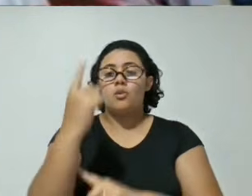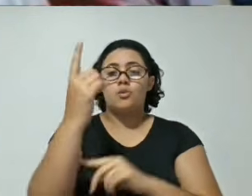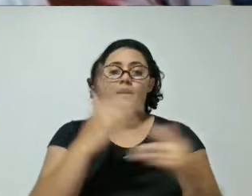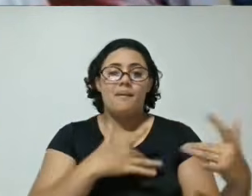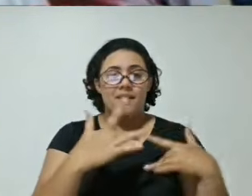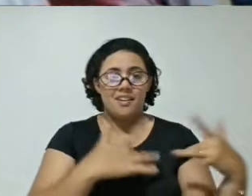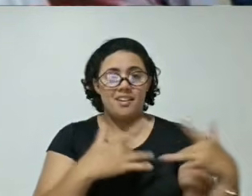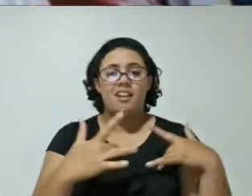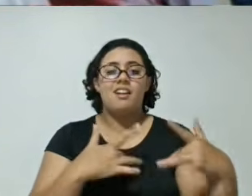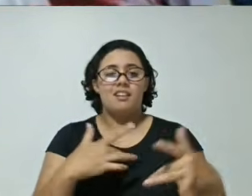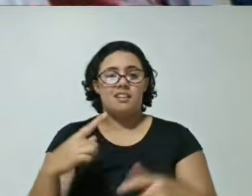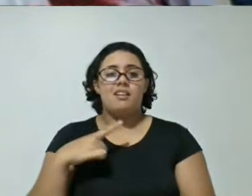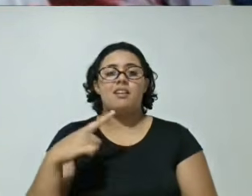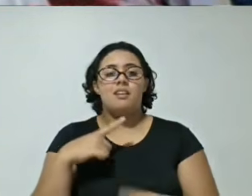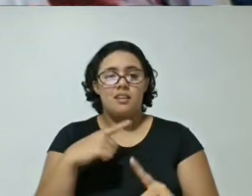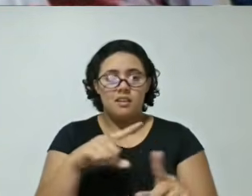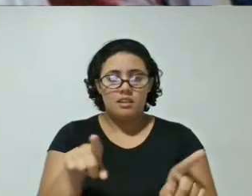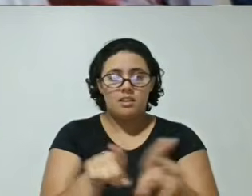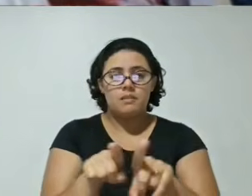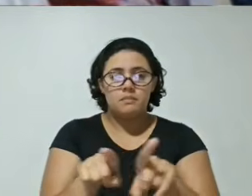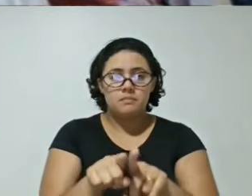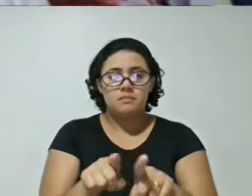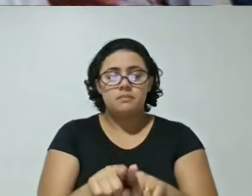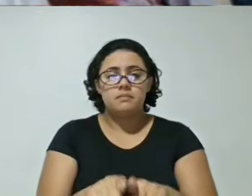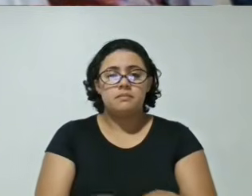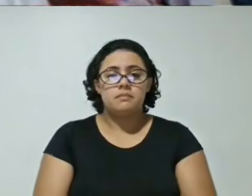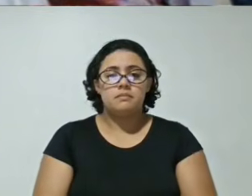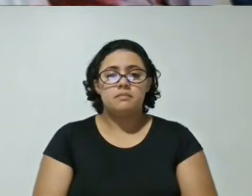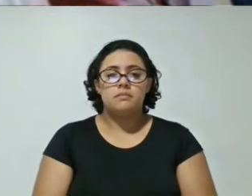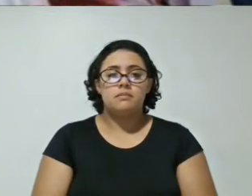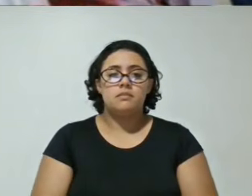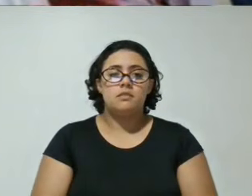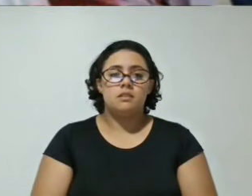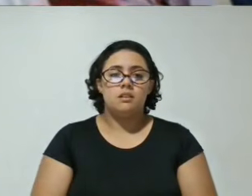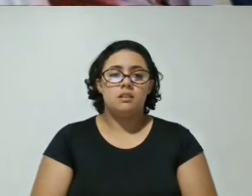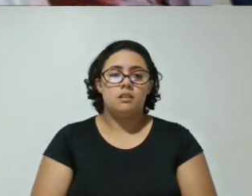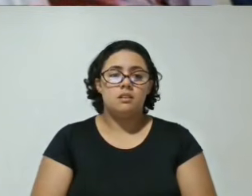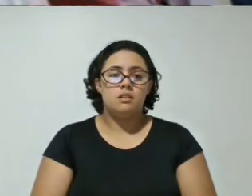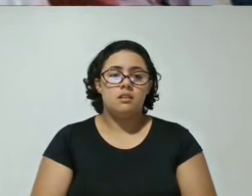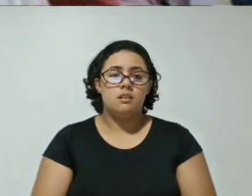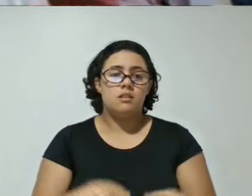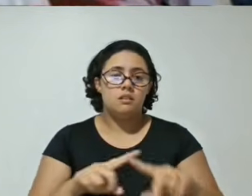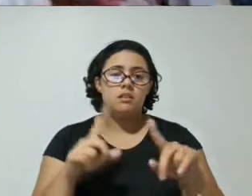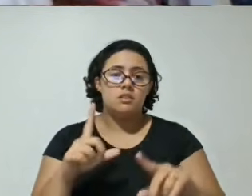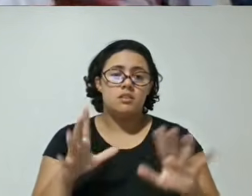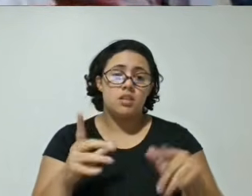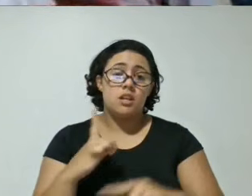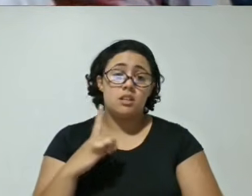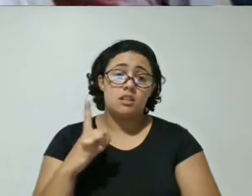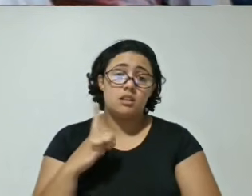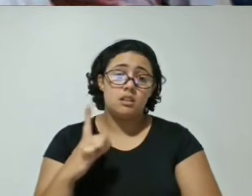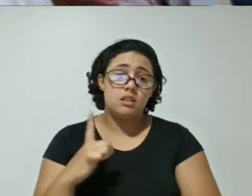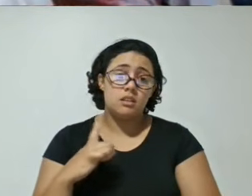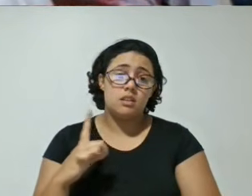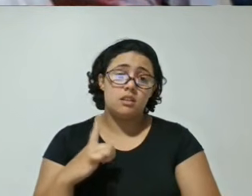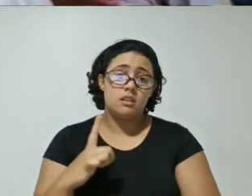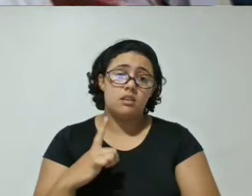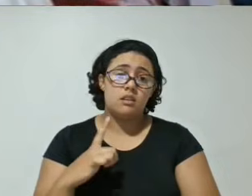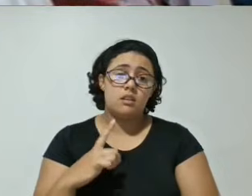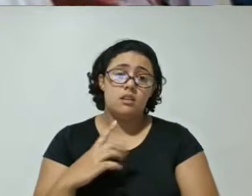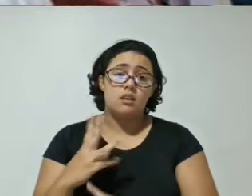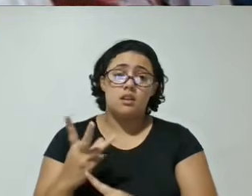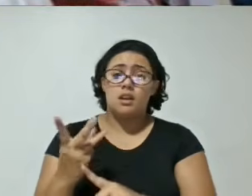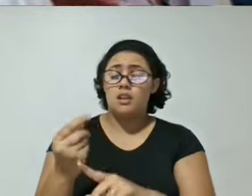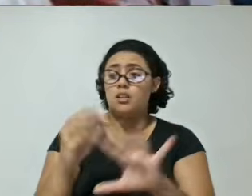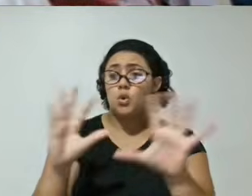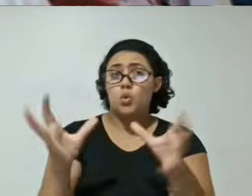do Gladys, que agora me fugiu o nome dele aqui agora. Mas já tinha um grupo de artistas muito estruturado